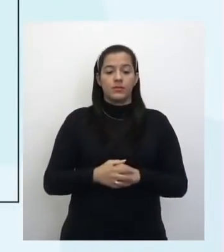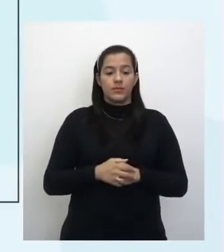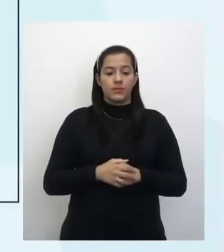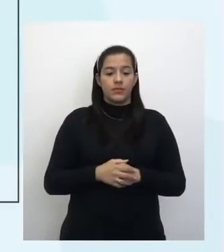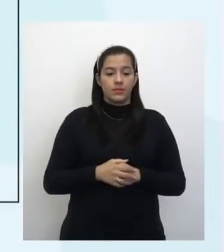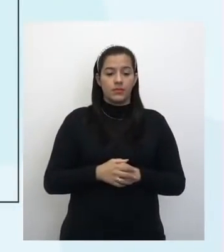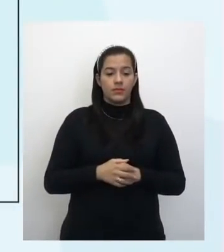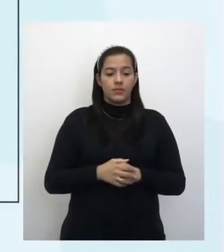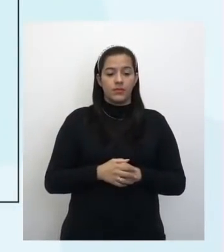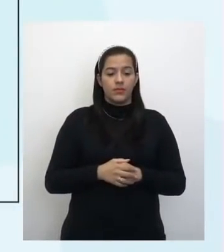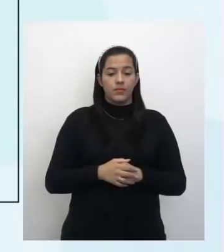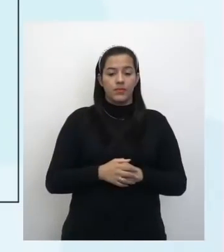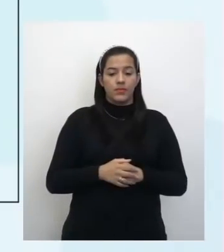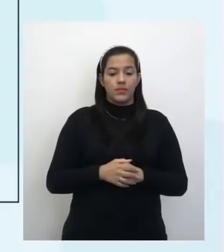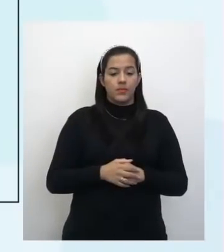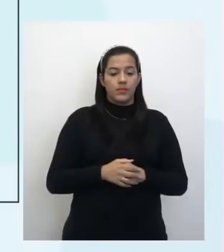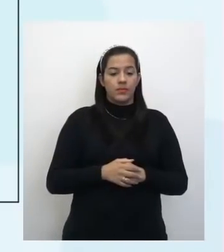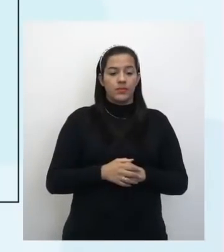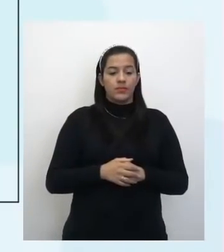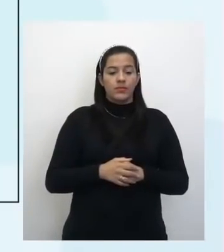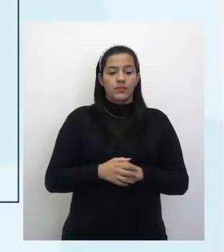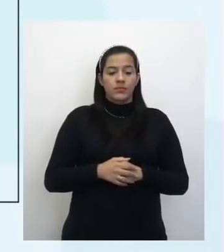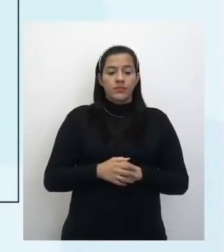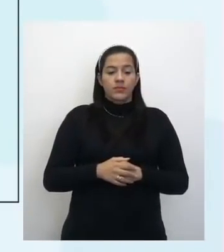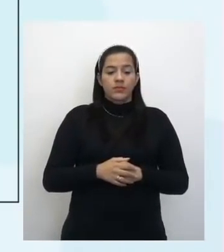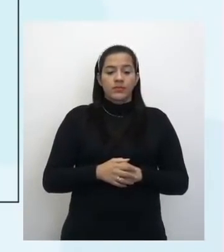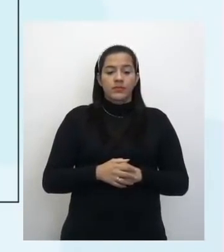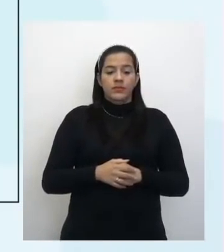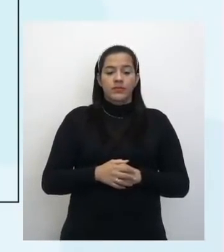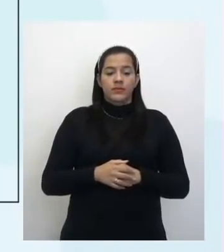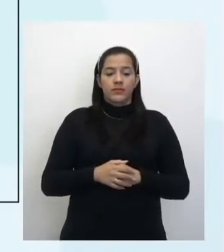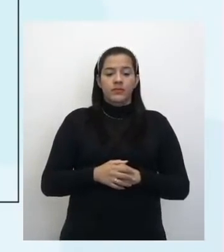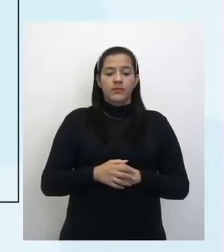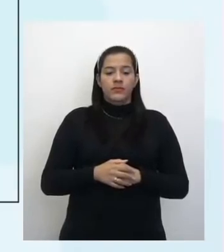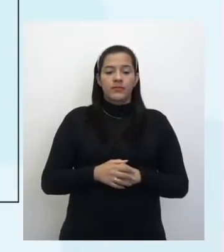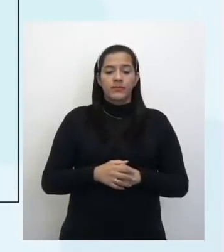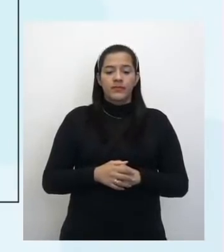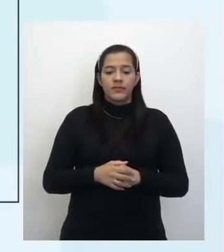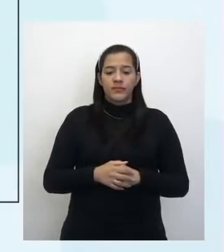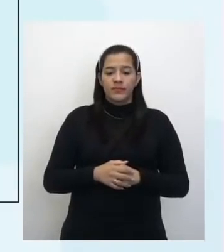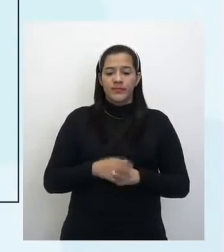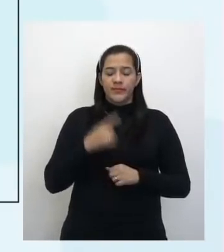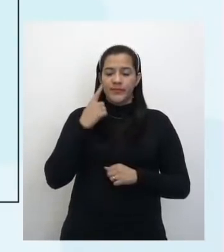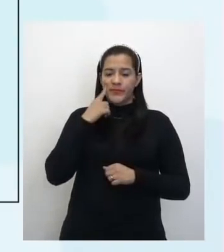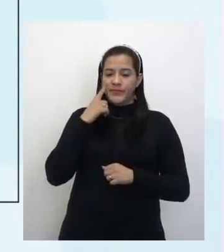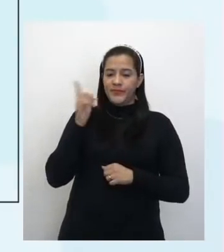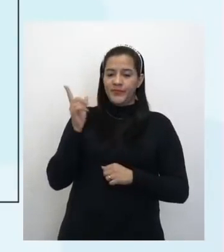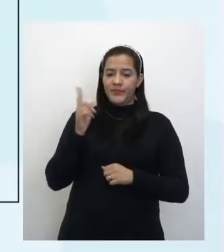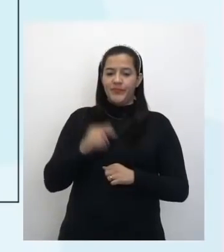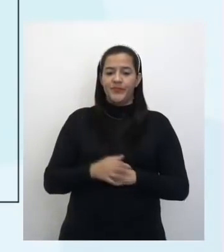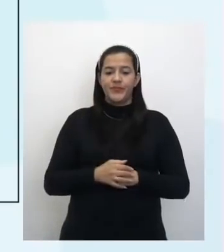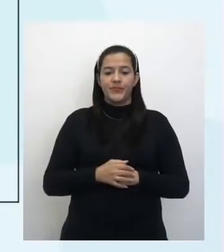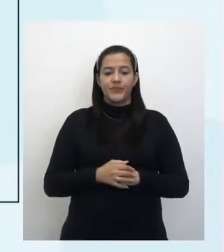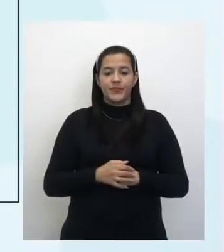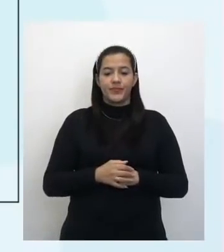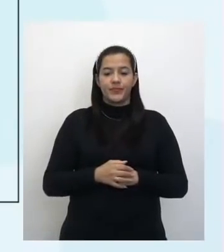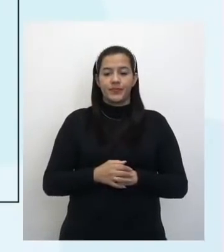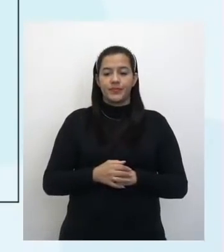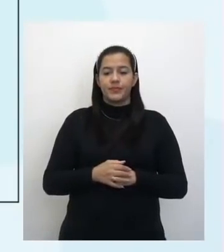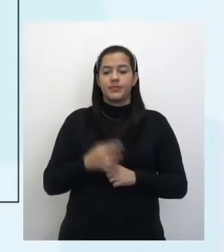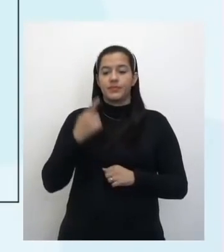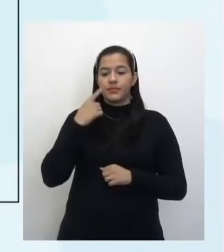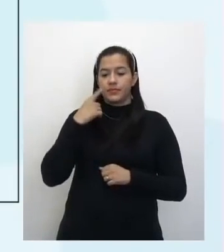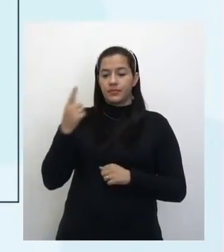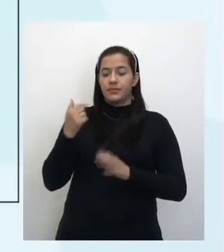falar né então eu posso falar My Car o meu carro eu posso falar mais